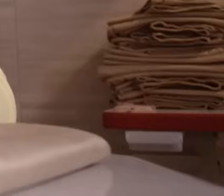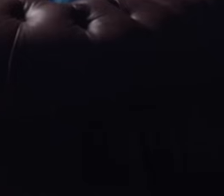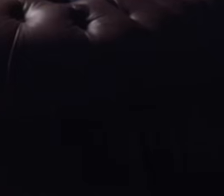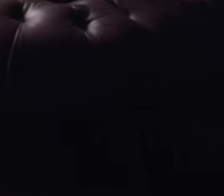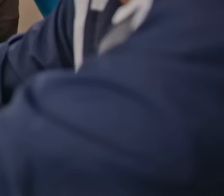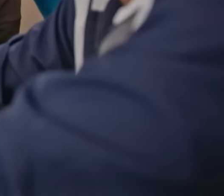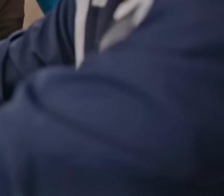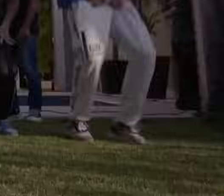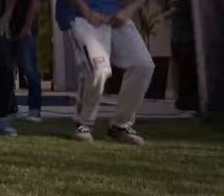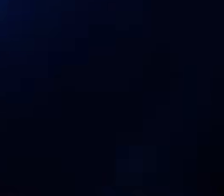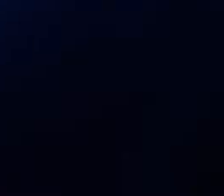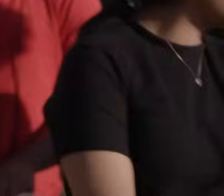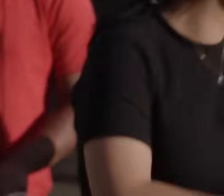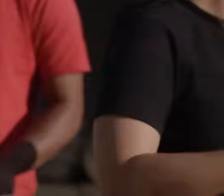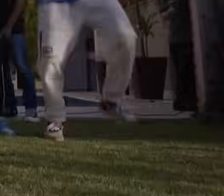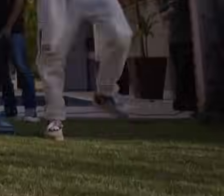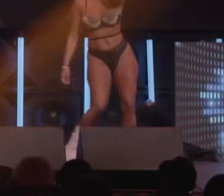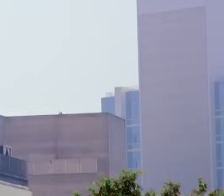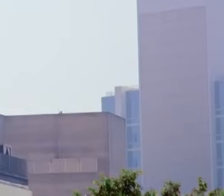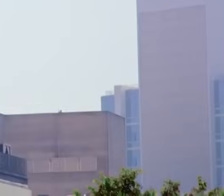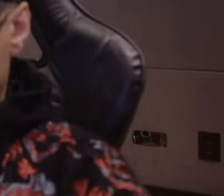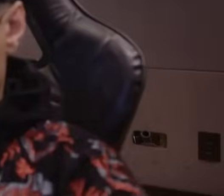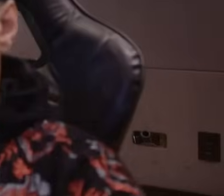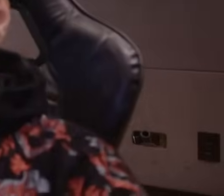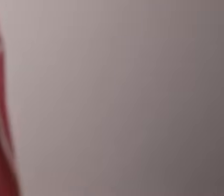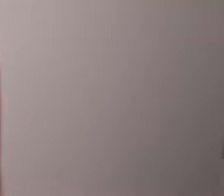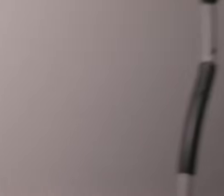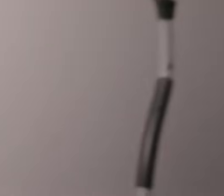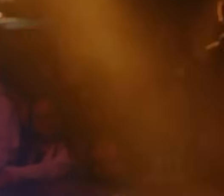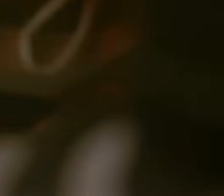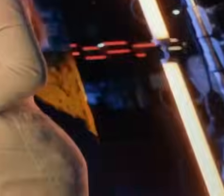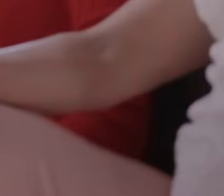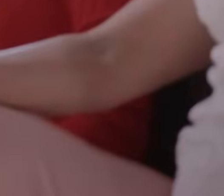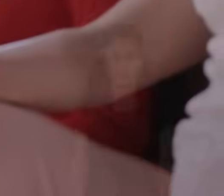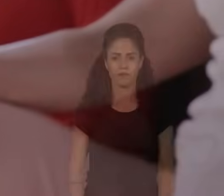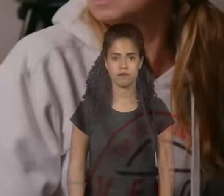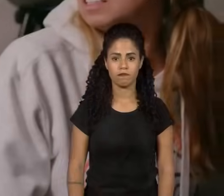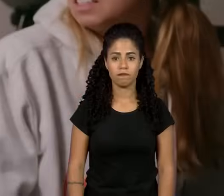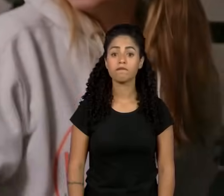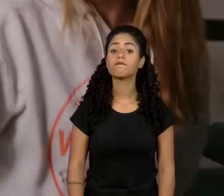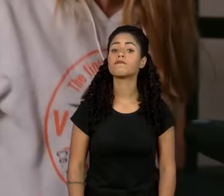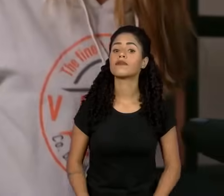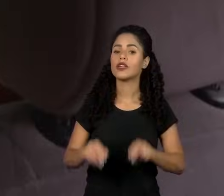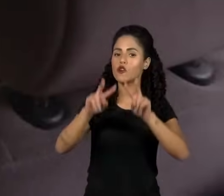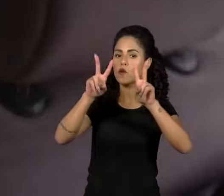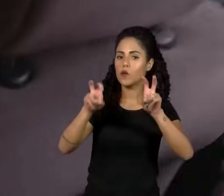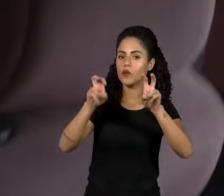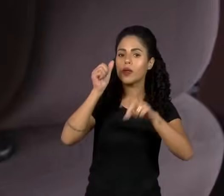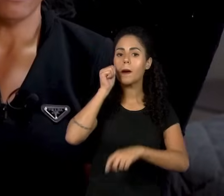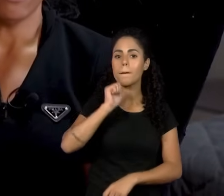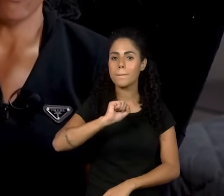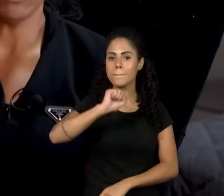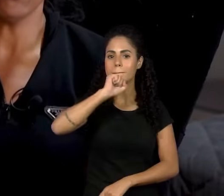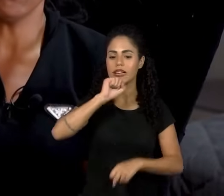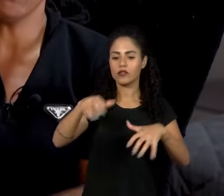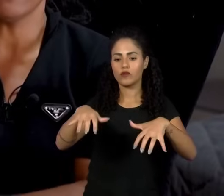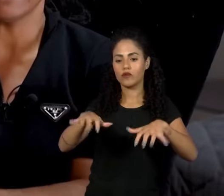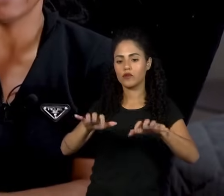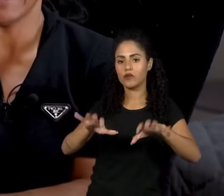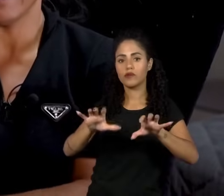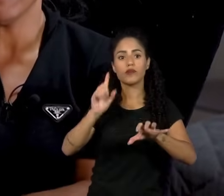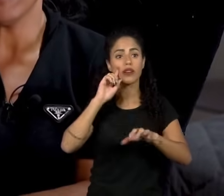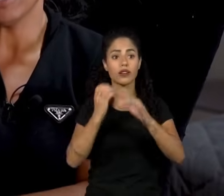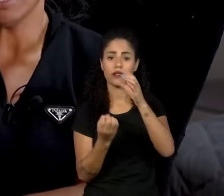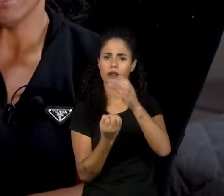Pereira detona funk. Cê é louco, hein, cachorreira? A Mães do Funk foi uma ideia minha, assim. Quando surgiu